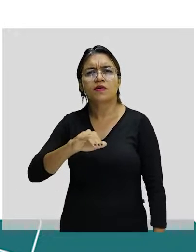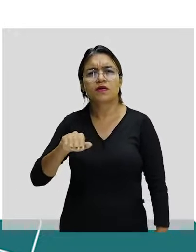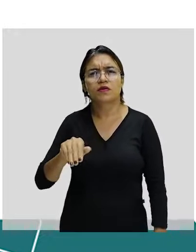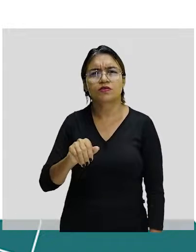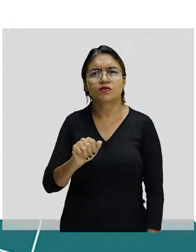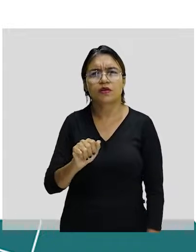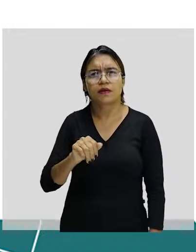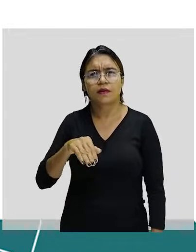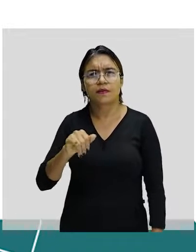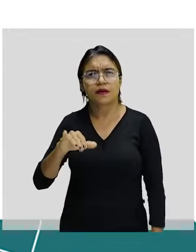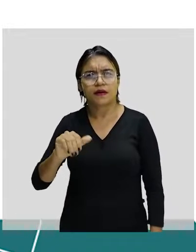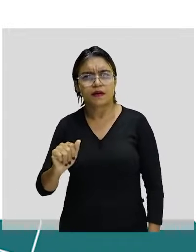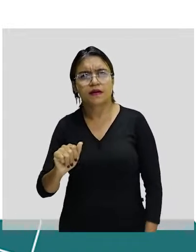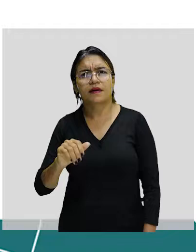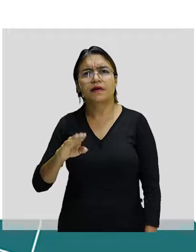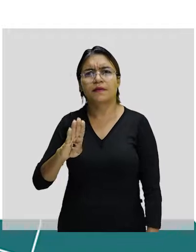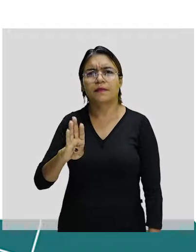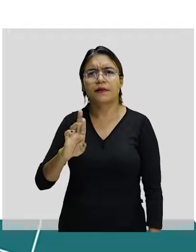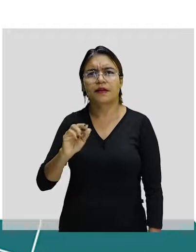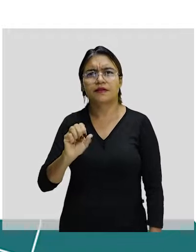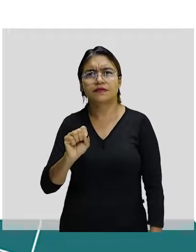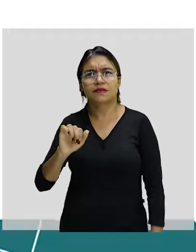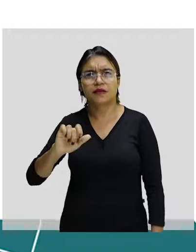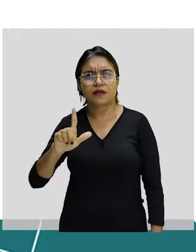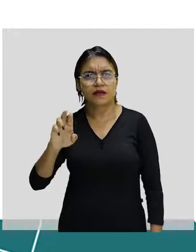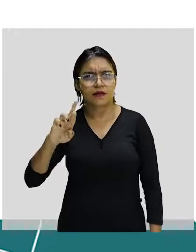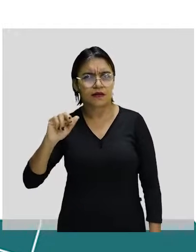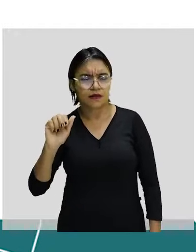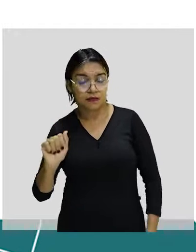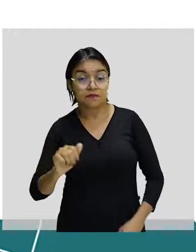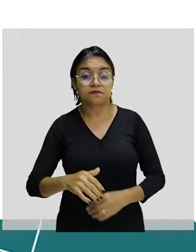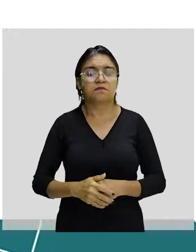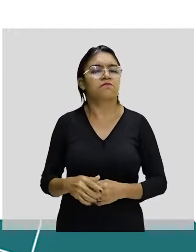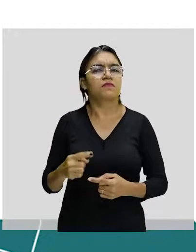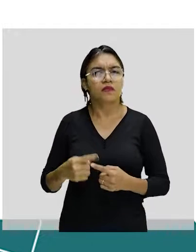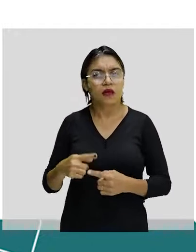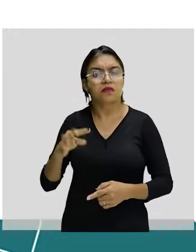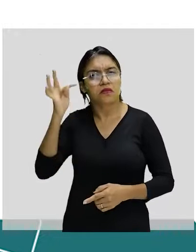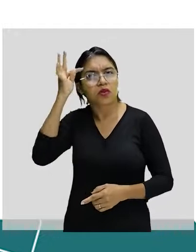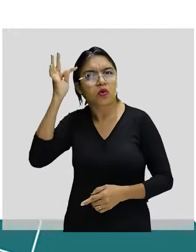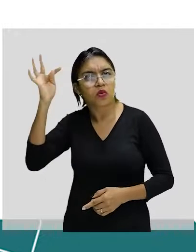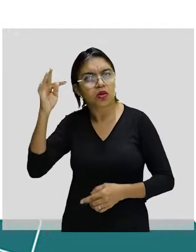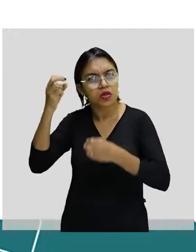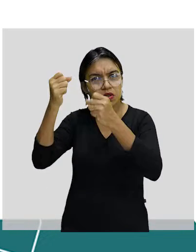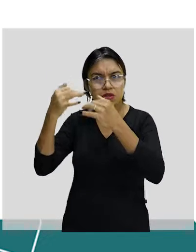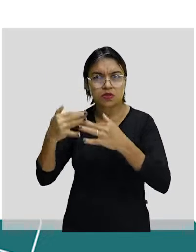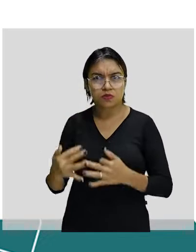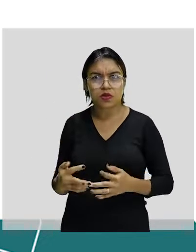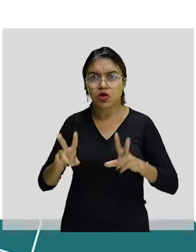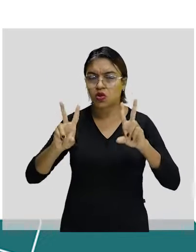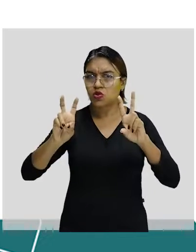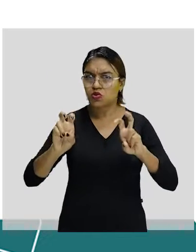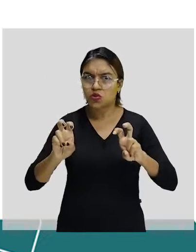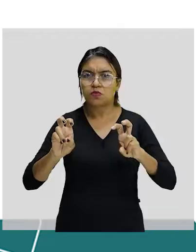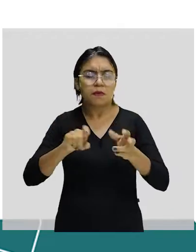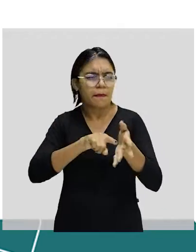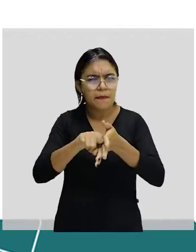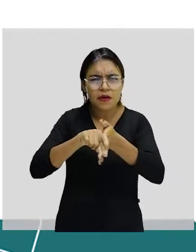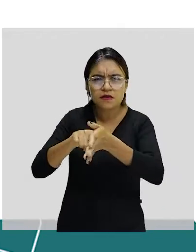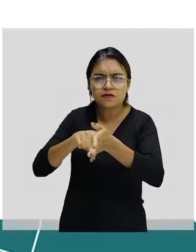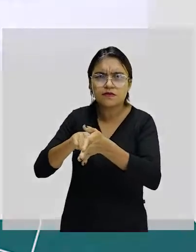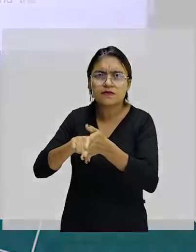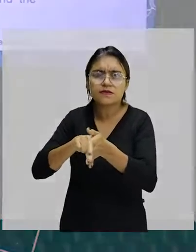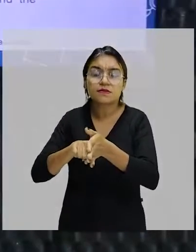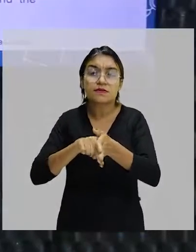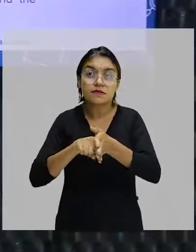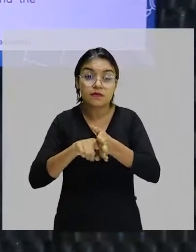essa origem? Tem várias teorias, tá? E existem pessoas que estudam sobre esse caráter, fazem pesquisas sobre